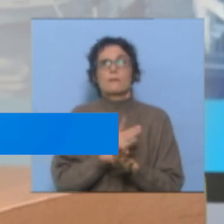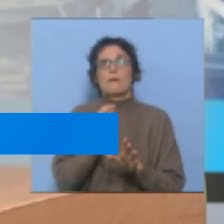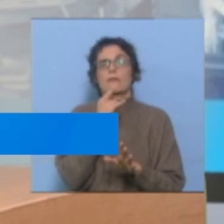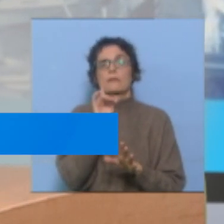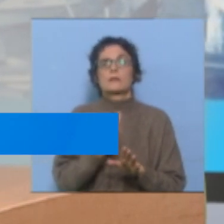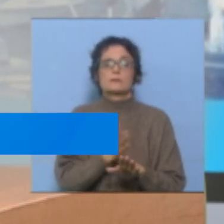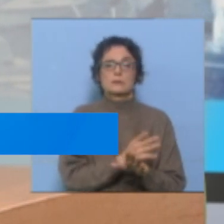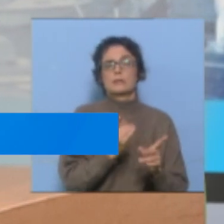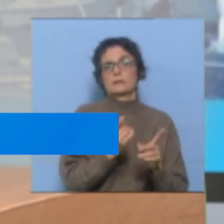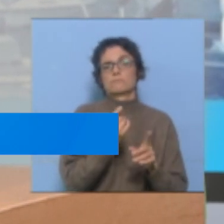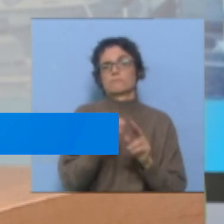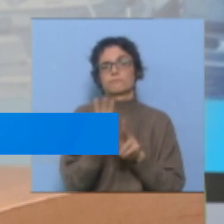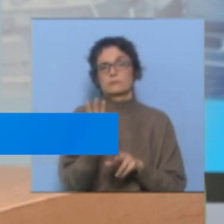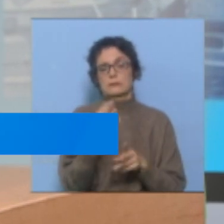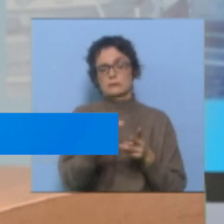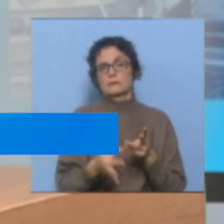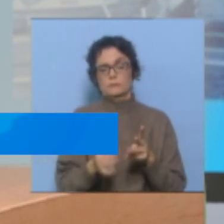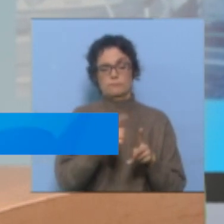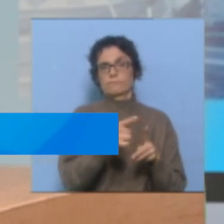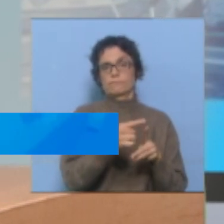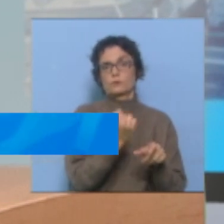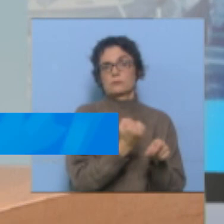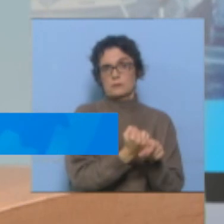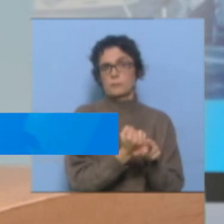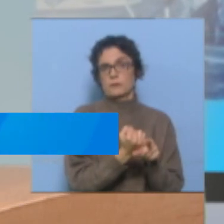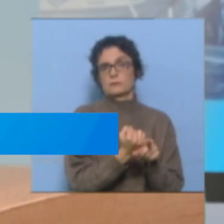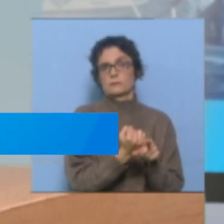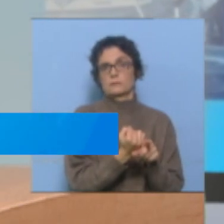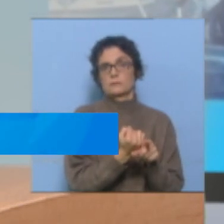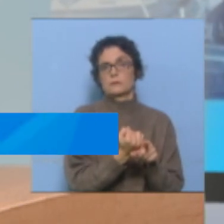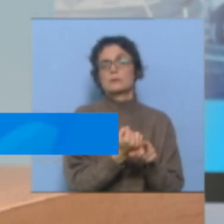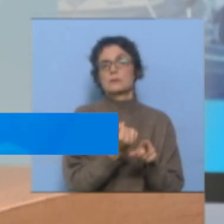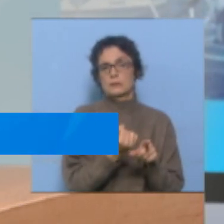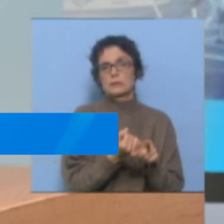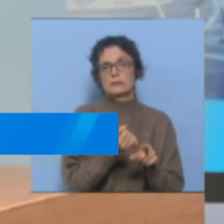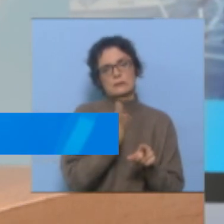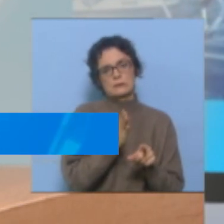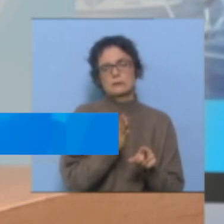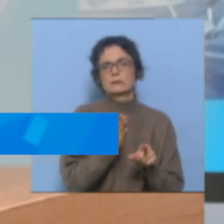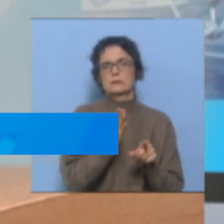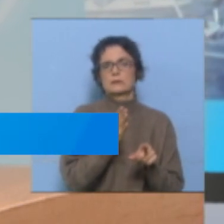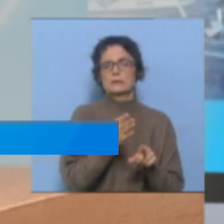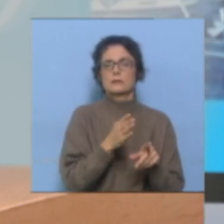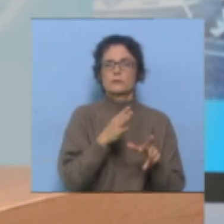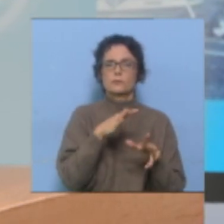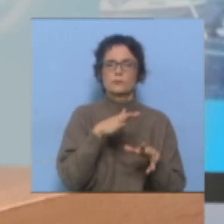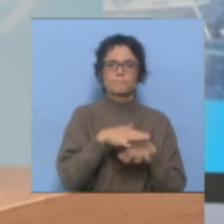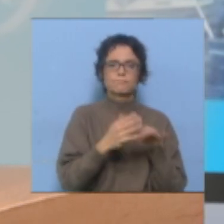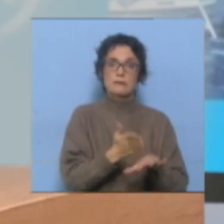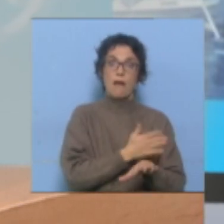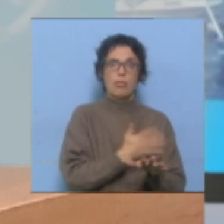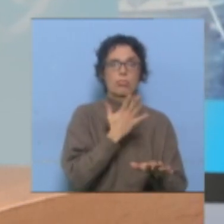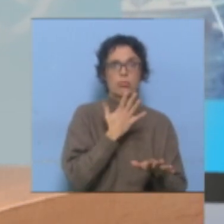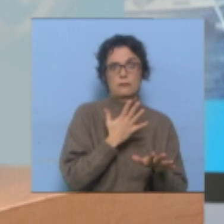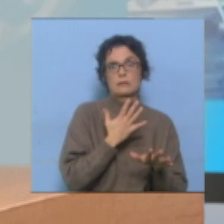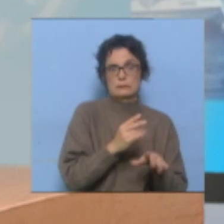na prevenção, portanto, evitando que as pessoas vão para a cadeia. Há aqui um campo enorme a fazer nas paróquias, nos grupos pastorais, nos grupos de jovens,